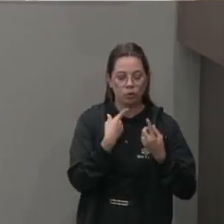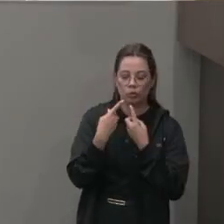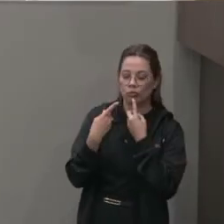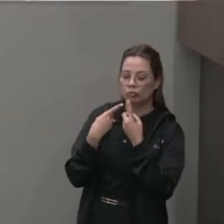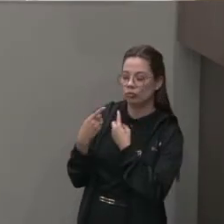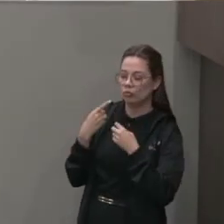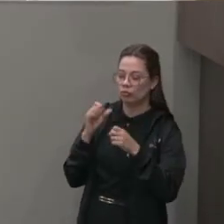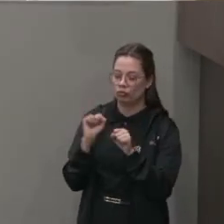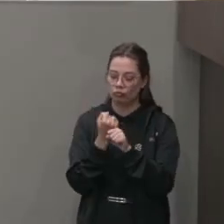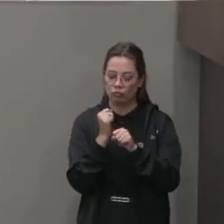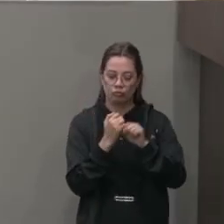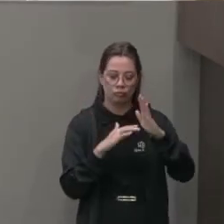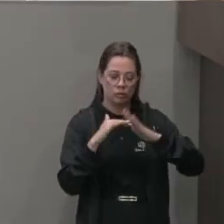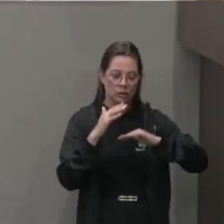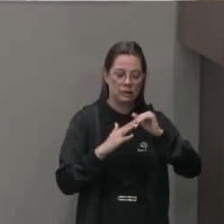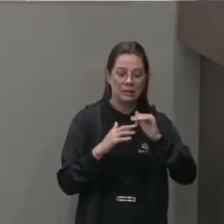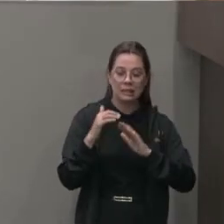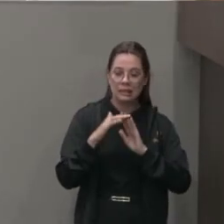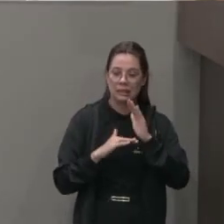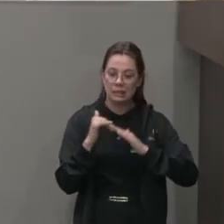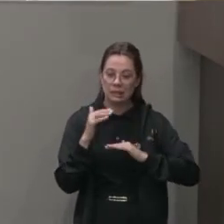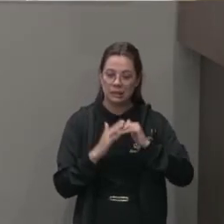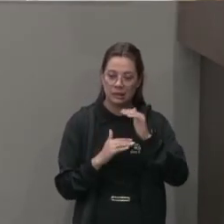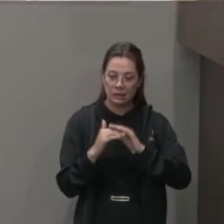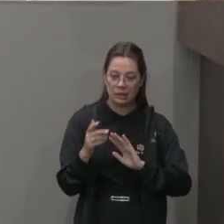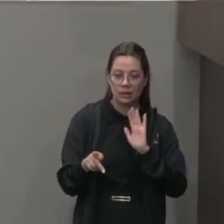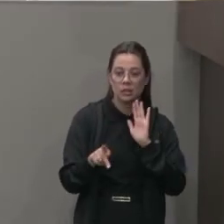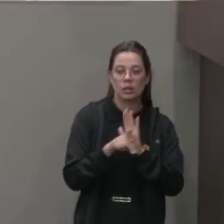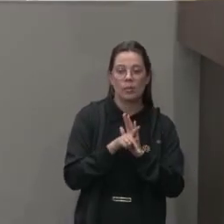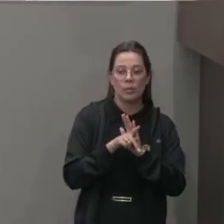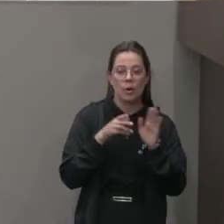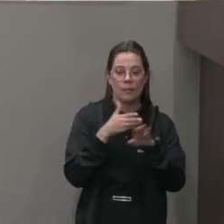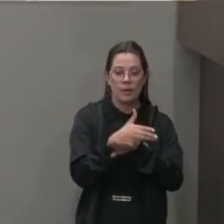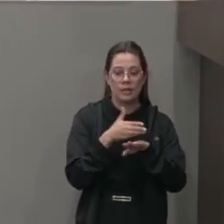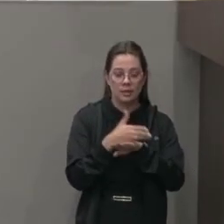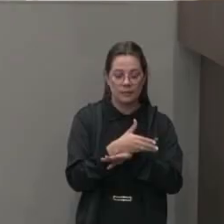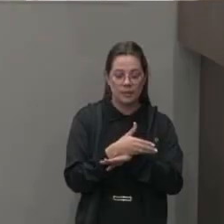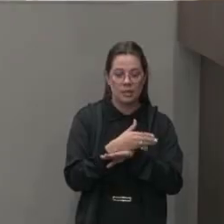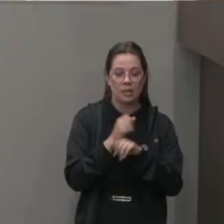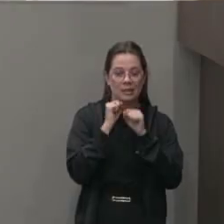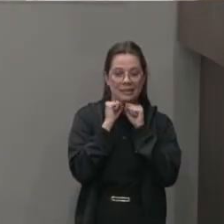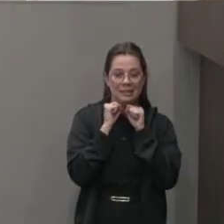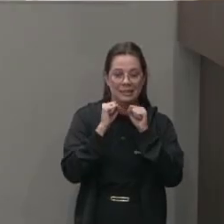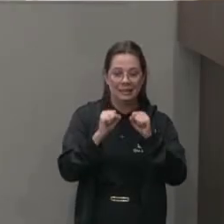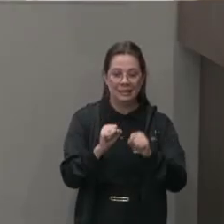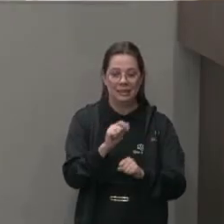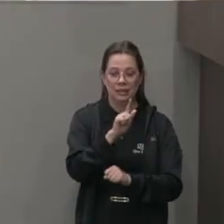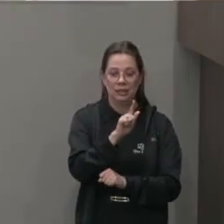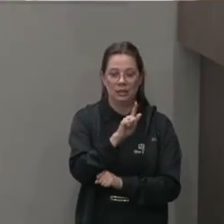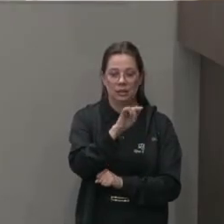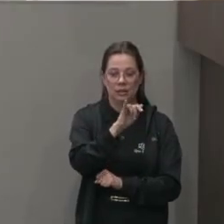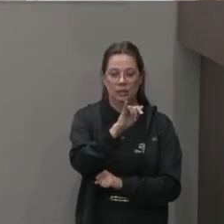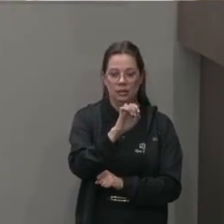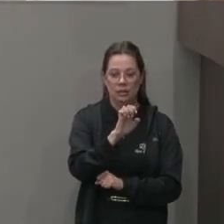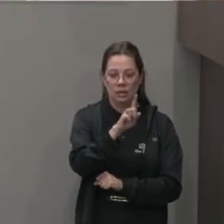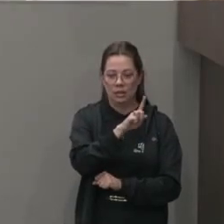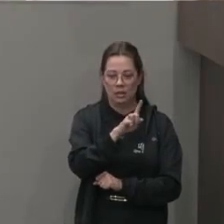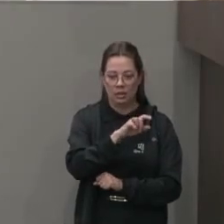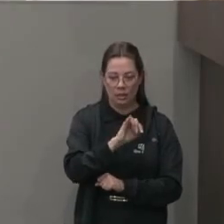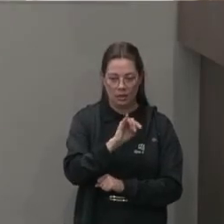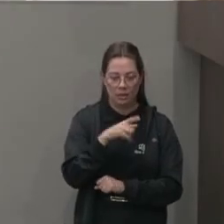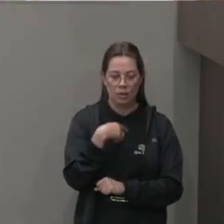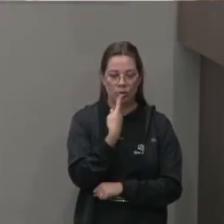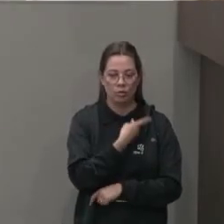de construção, inclusive com a presença do próprio secretário do município, que é o secretário Giese do Planejamento. Eu acho que a